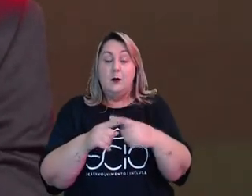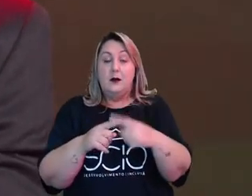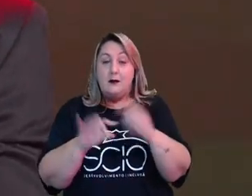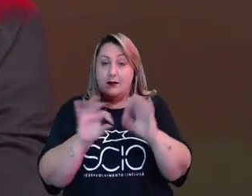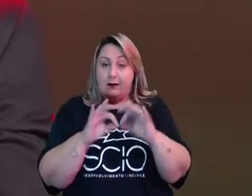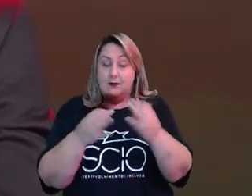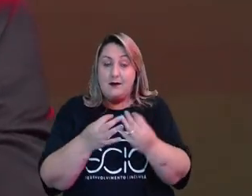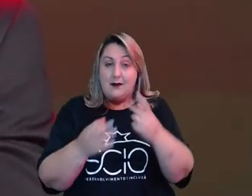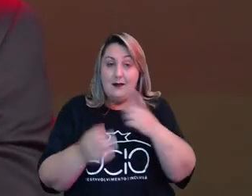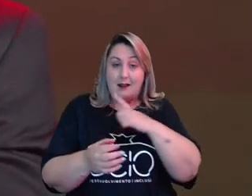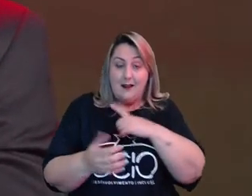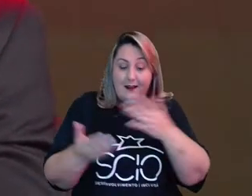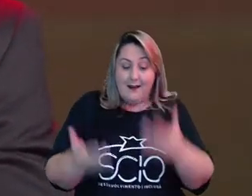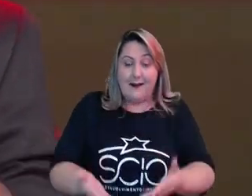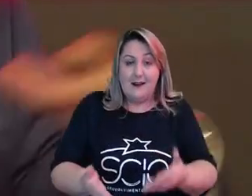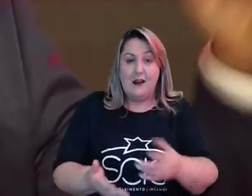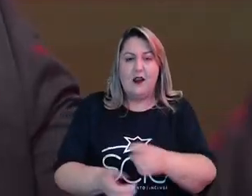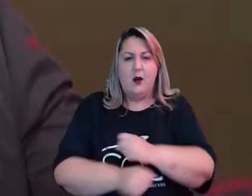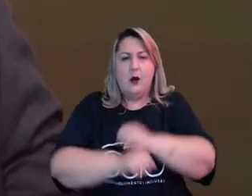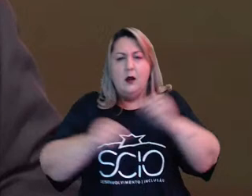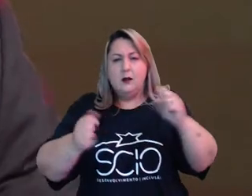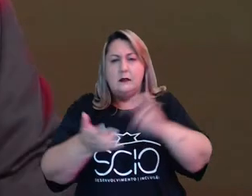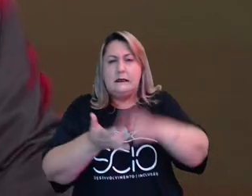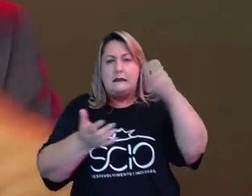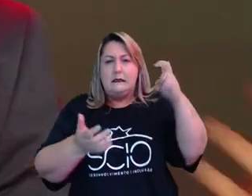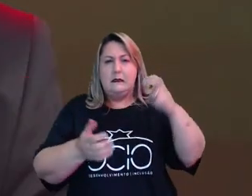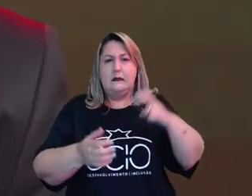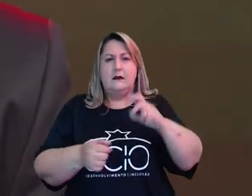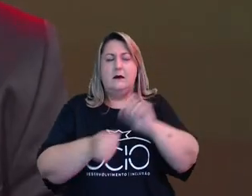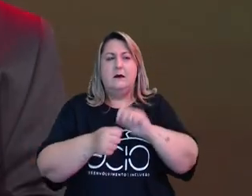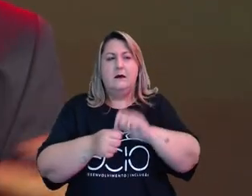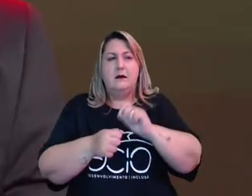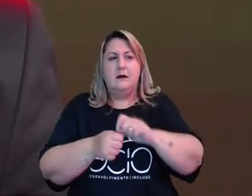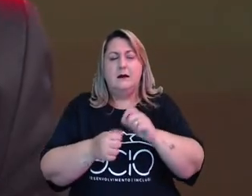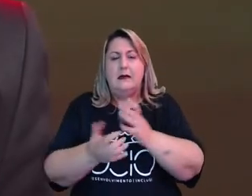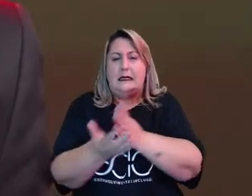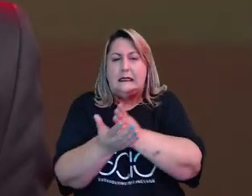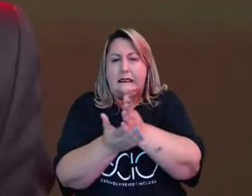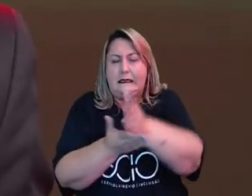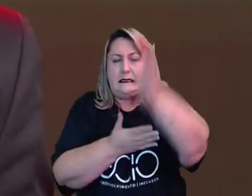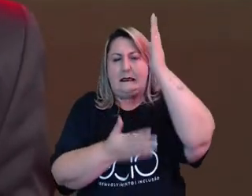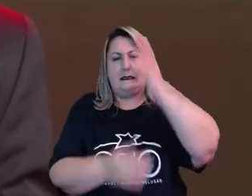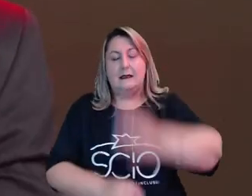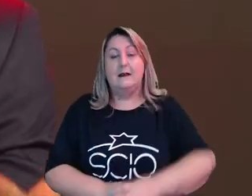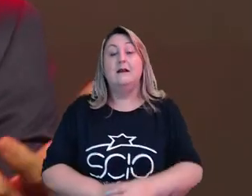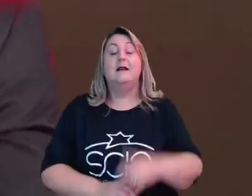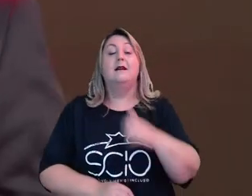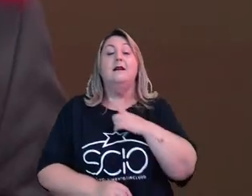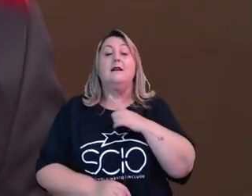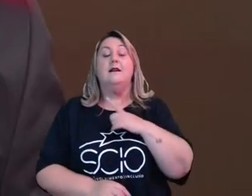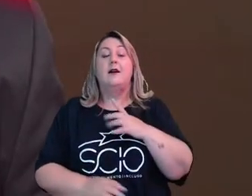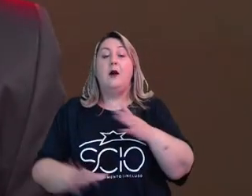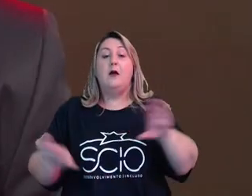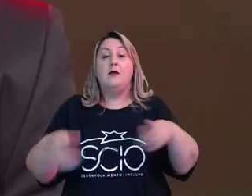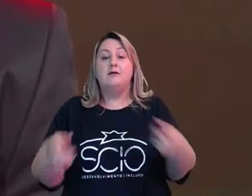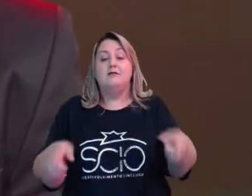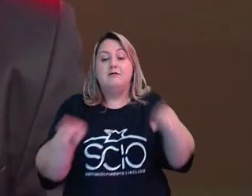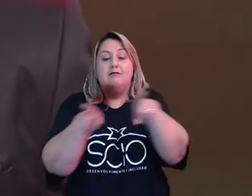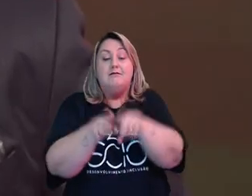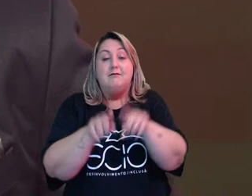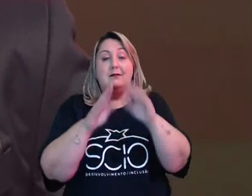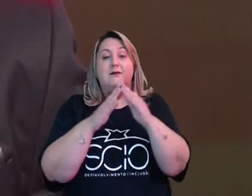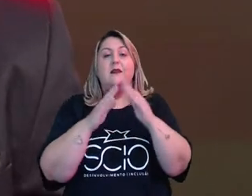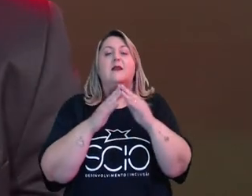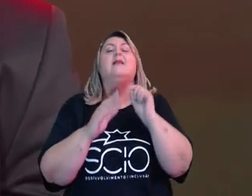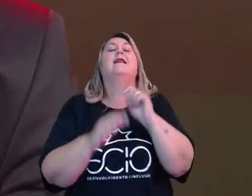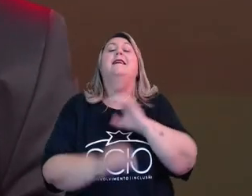estamos aqui, é por eles que saímos de manhã para ir trabalhar, para bater meta, atingir os nossos resultados, e quando voltamos para casa, é com